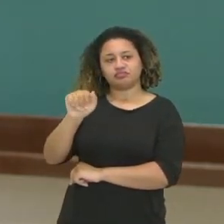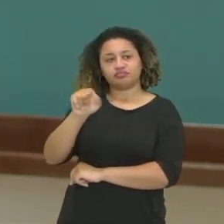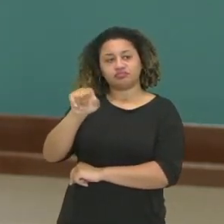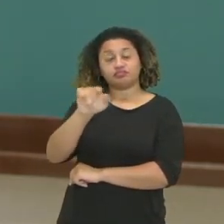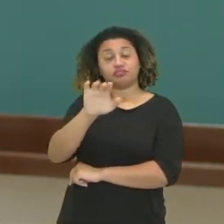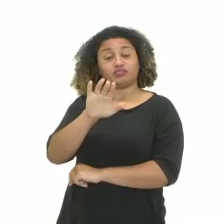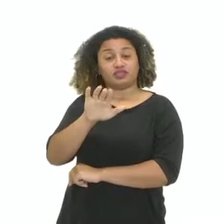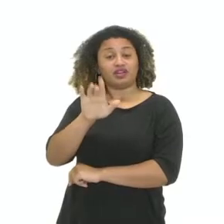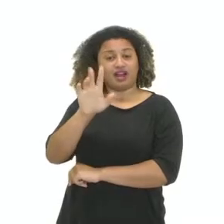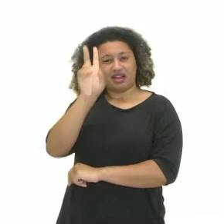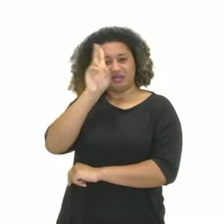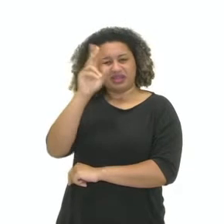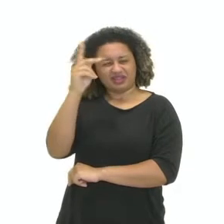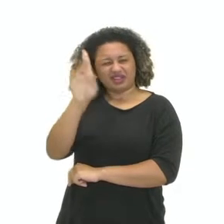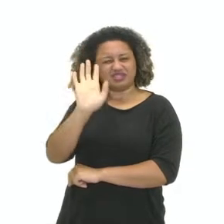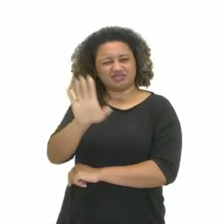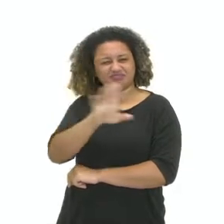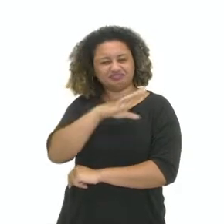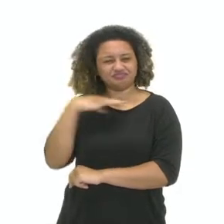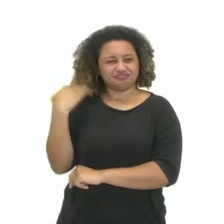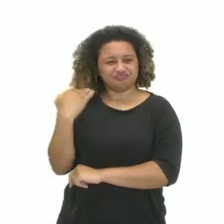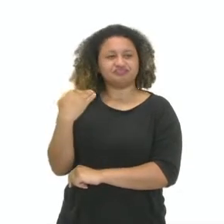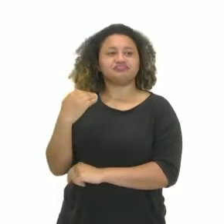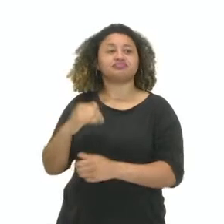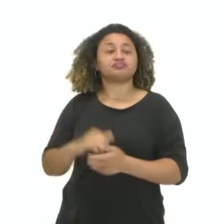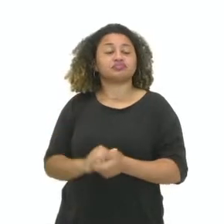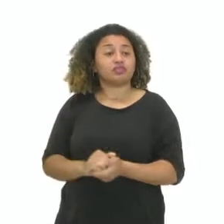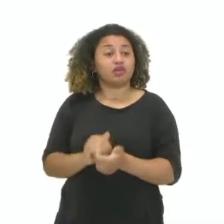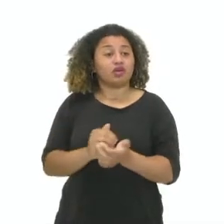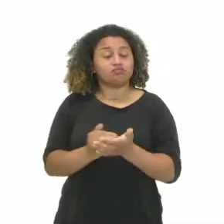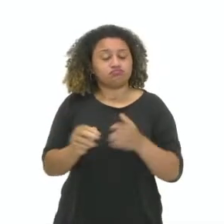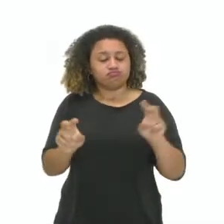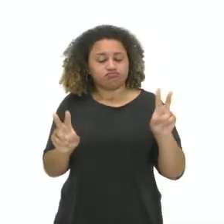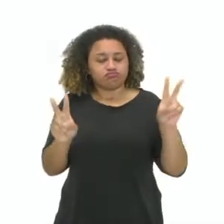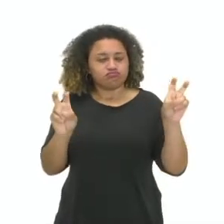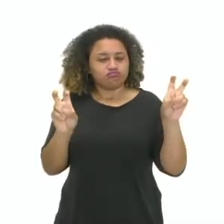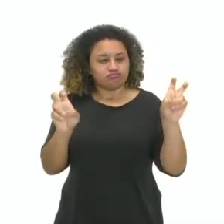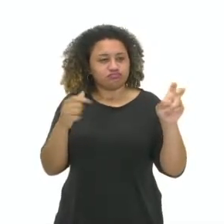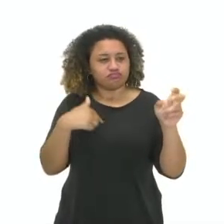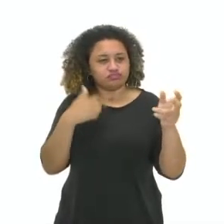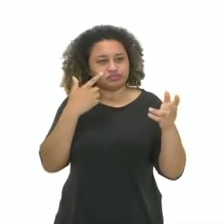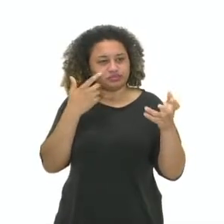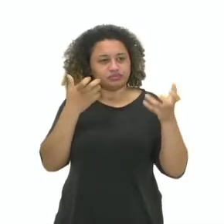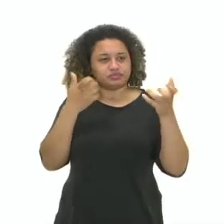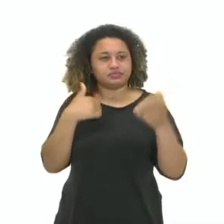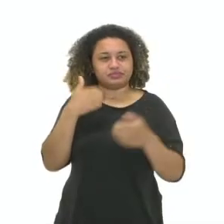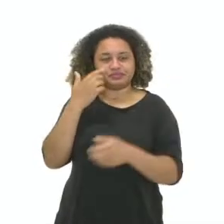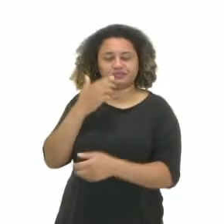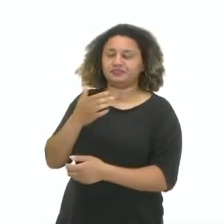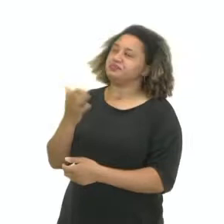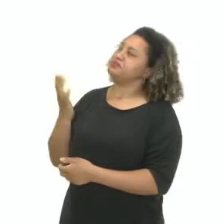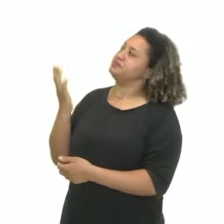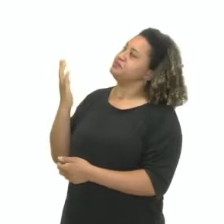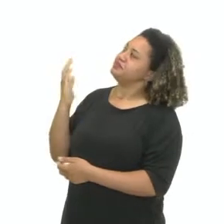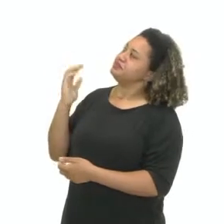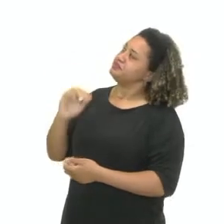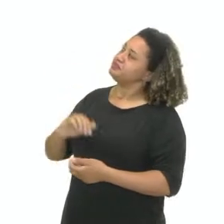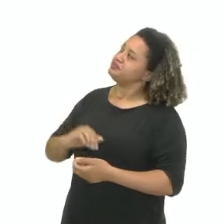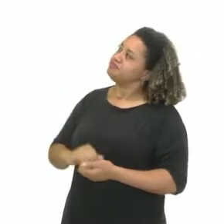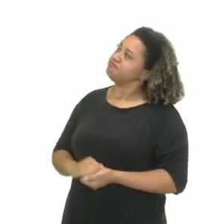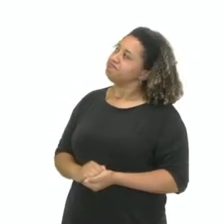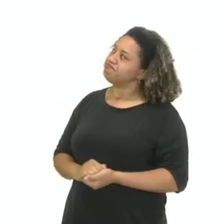frase: Ao verme que primeiro roeu as frias carnes do meu cadáver, dedico